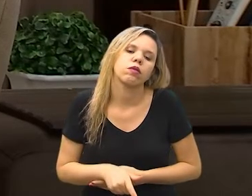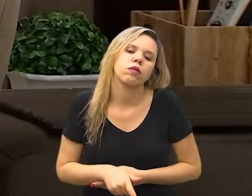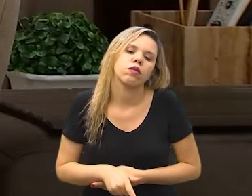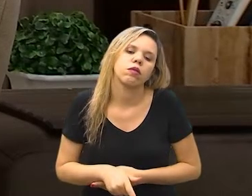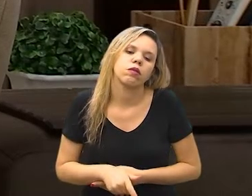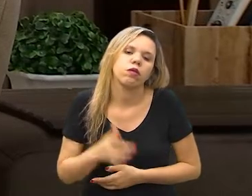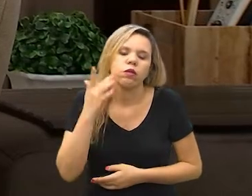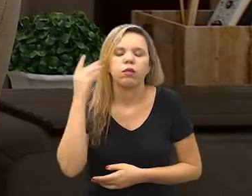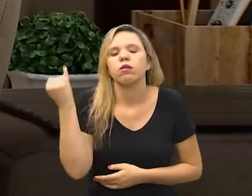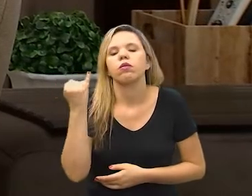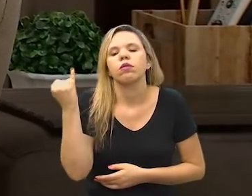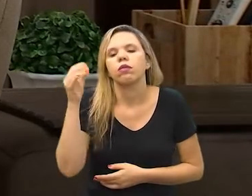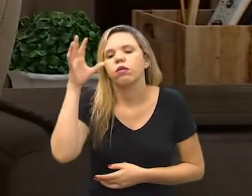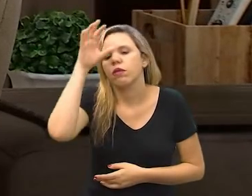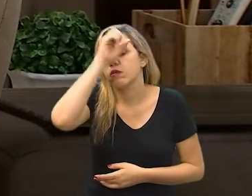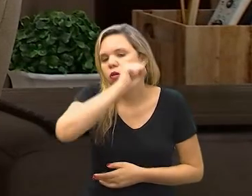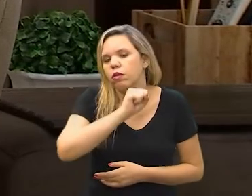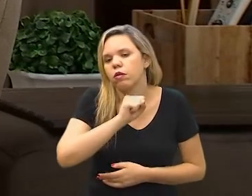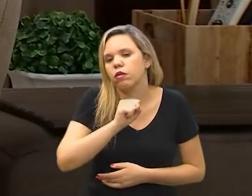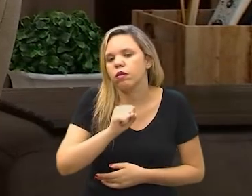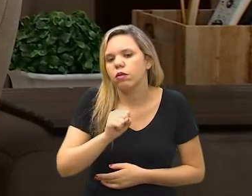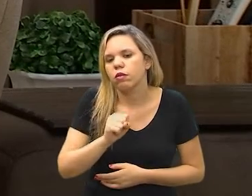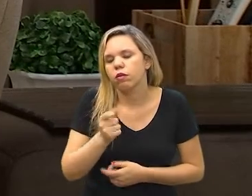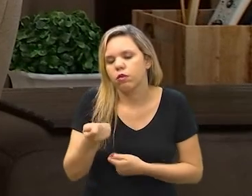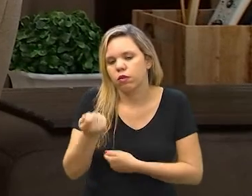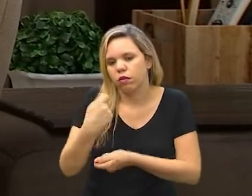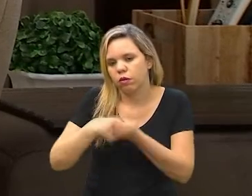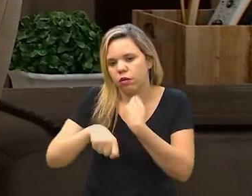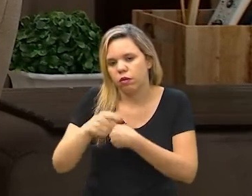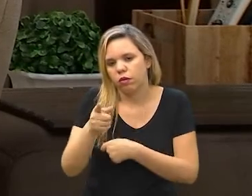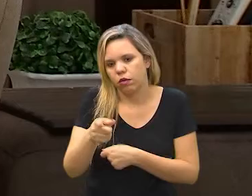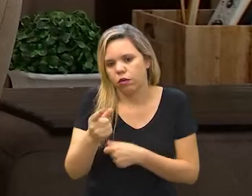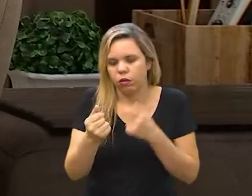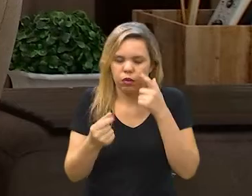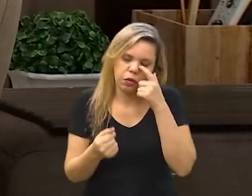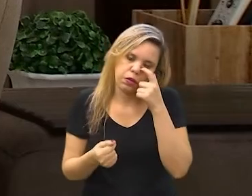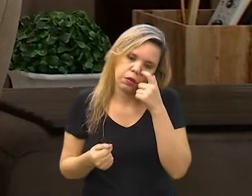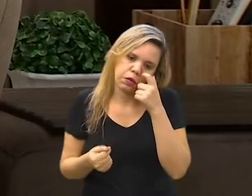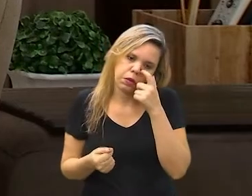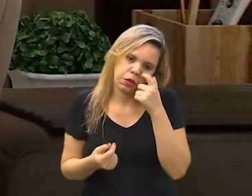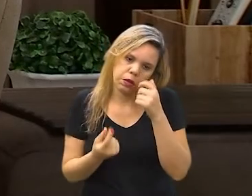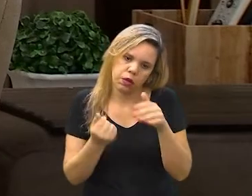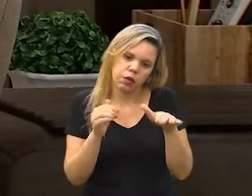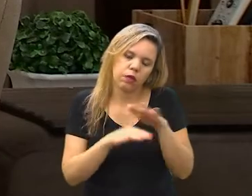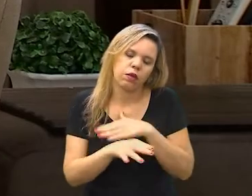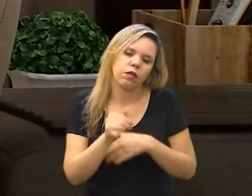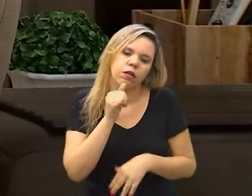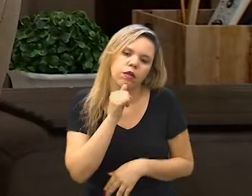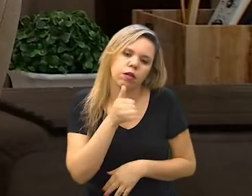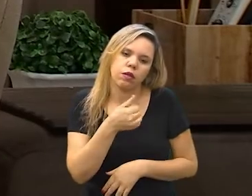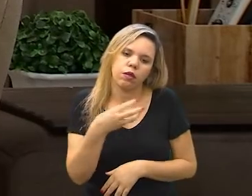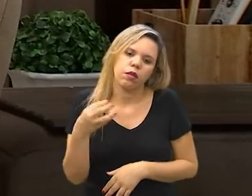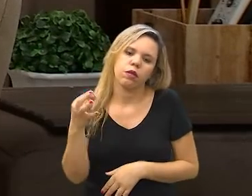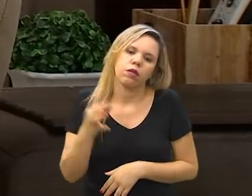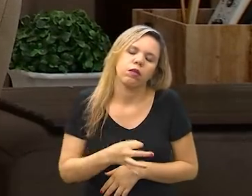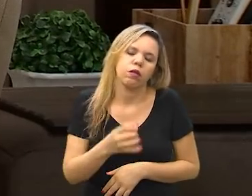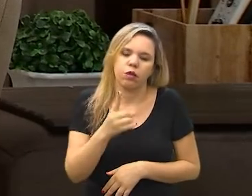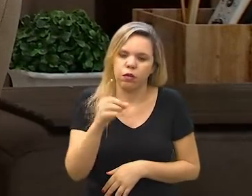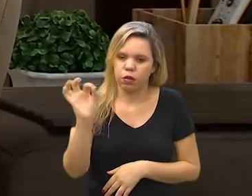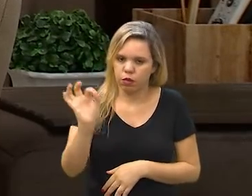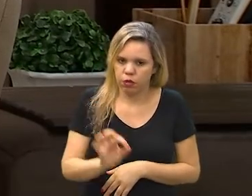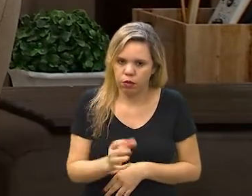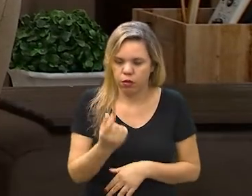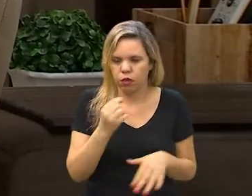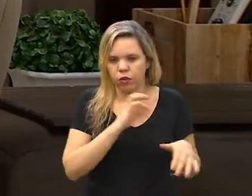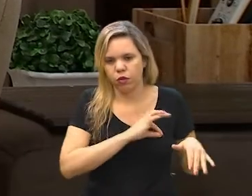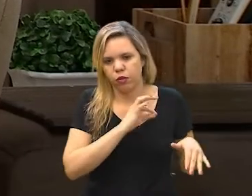acho importante aprender, inclusive, a administrar o seu dinheiro colocando, por exemplo, 10% da tua receita